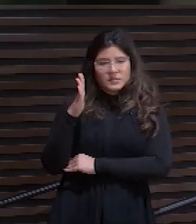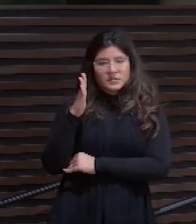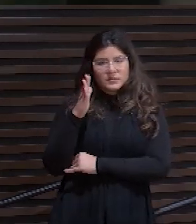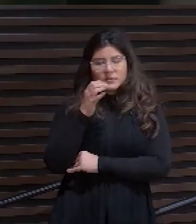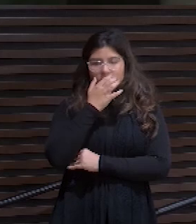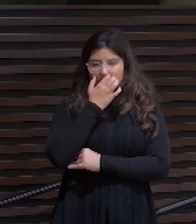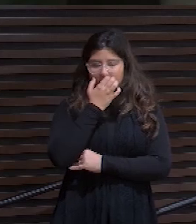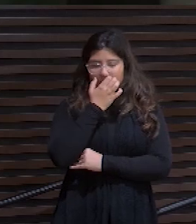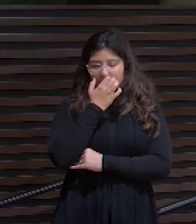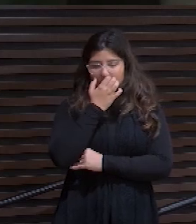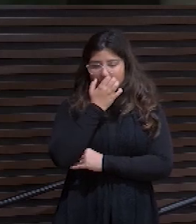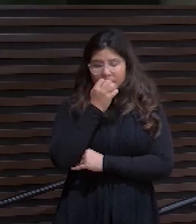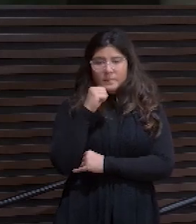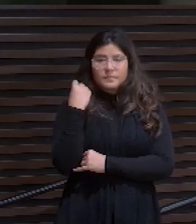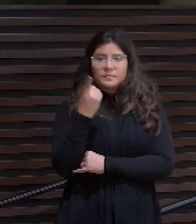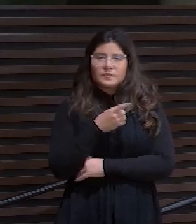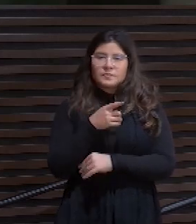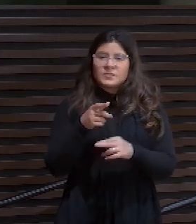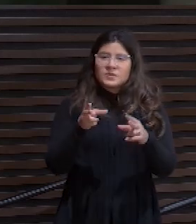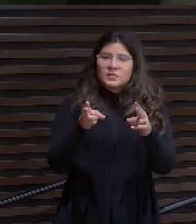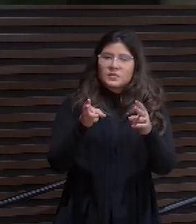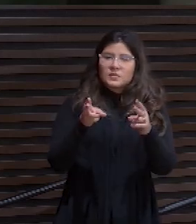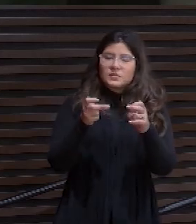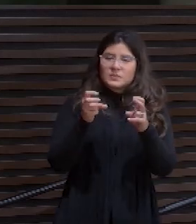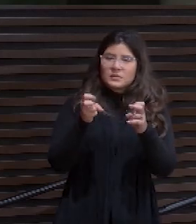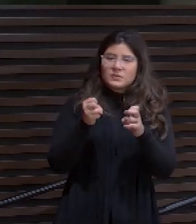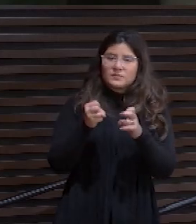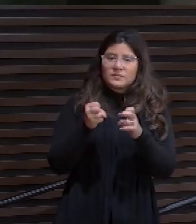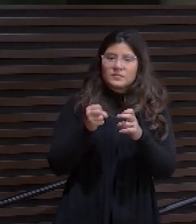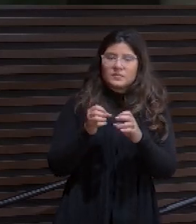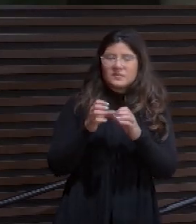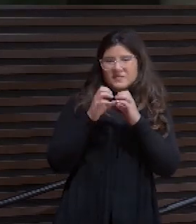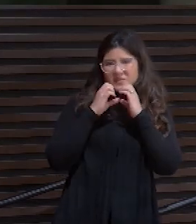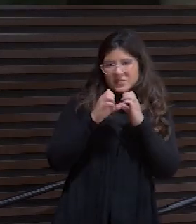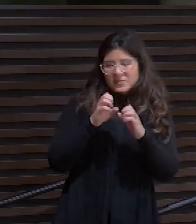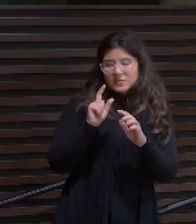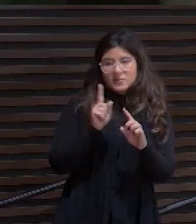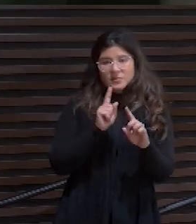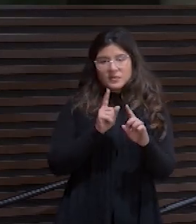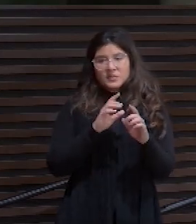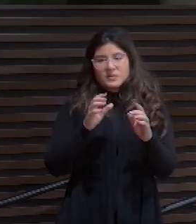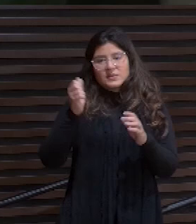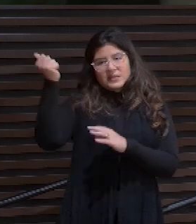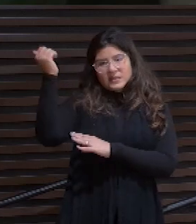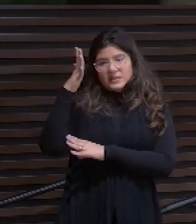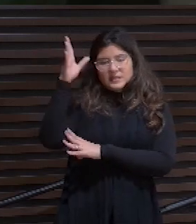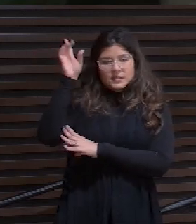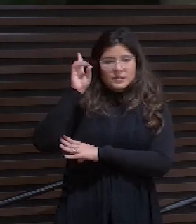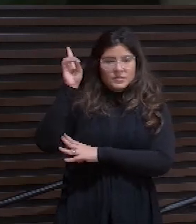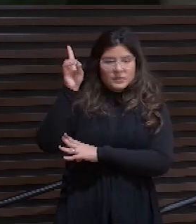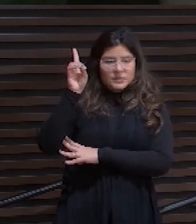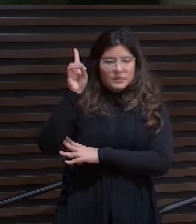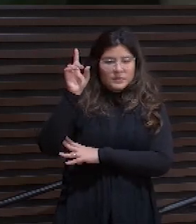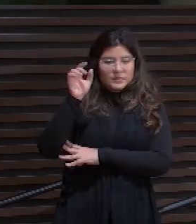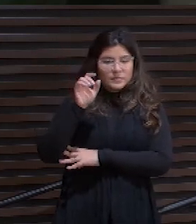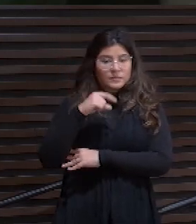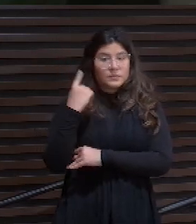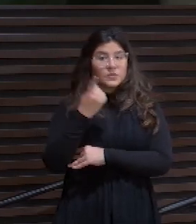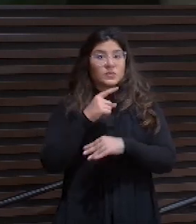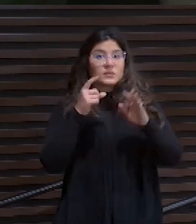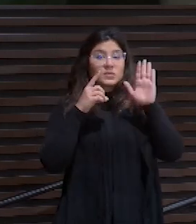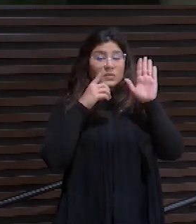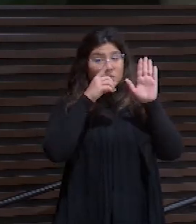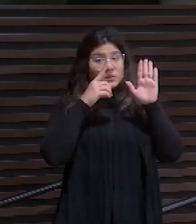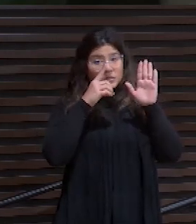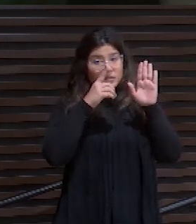Quando nós observamos qualquer pseudo-evangelho que não é o da graça de Deus, que a gente tenha atenção e cuidado. Então por